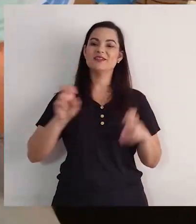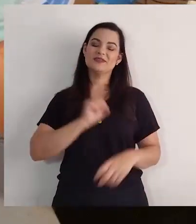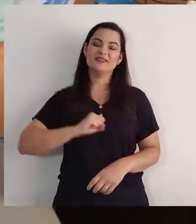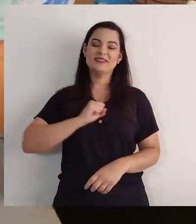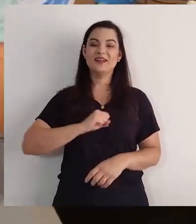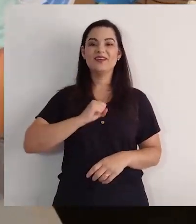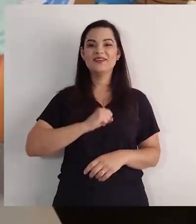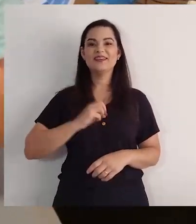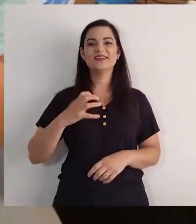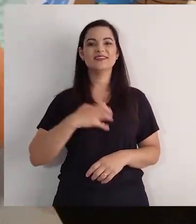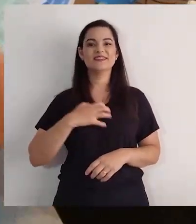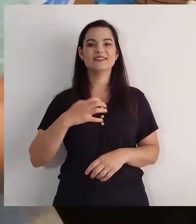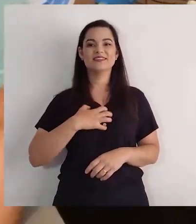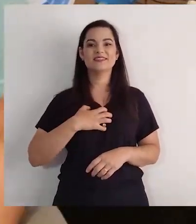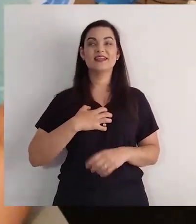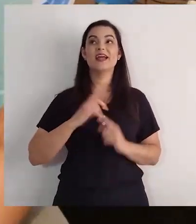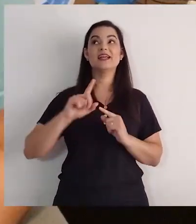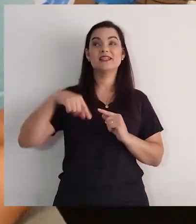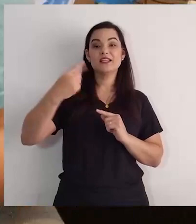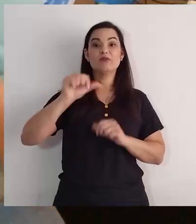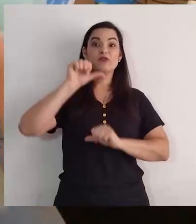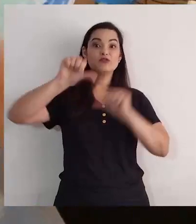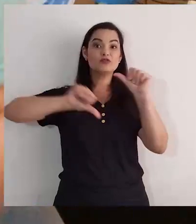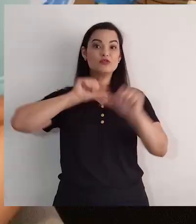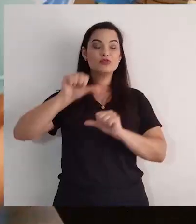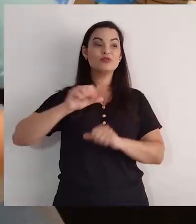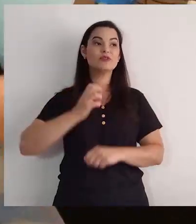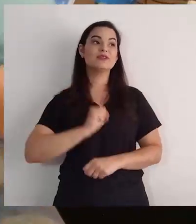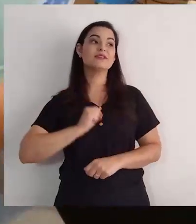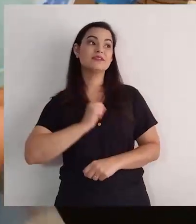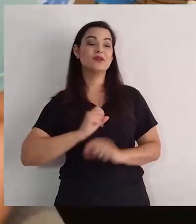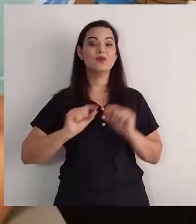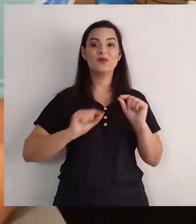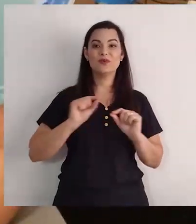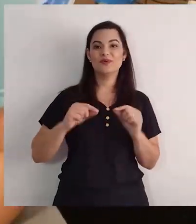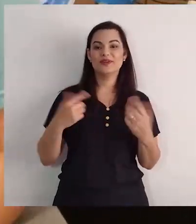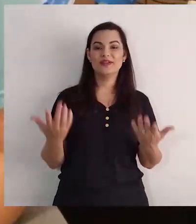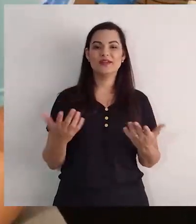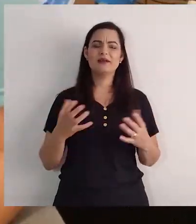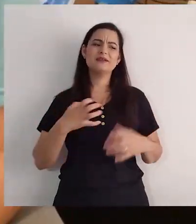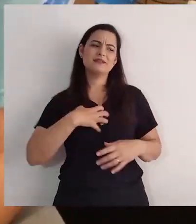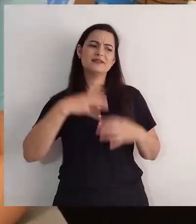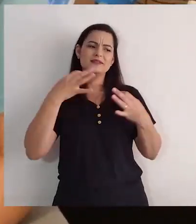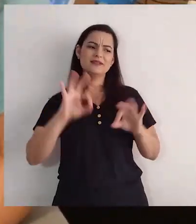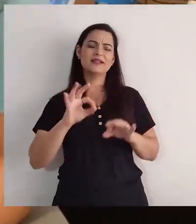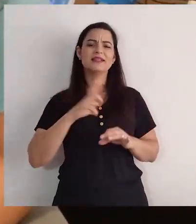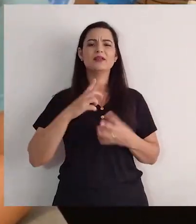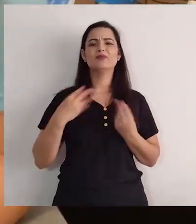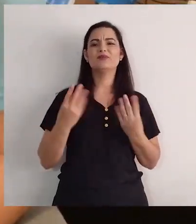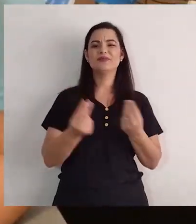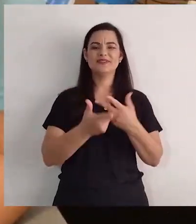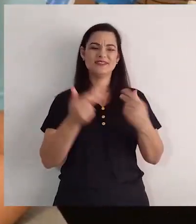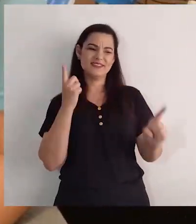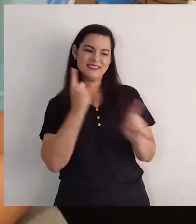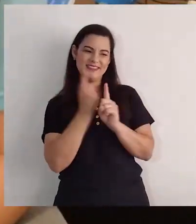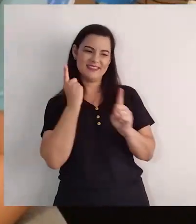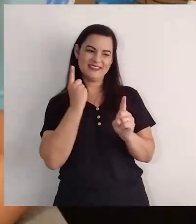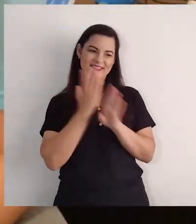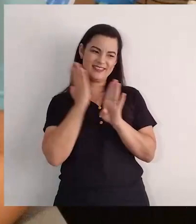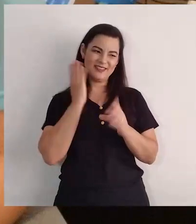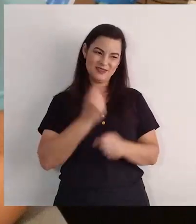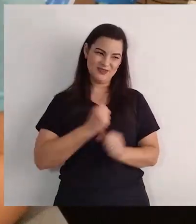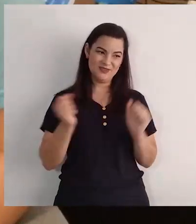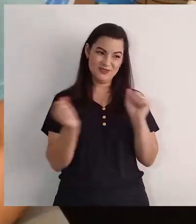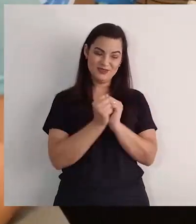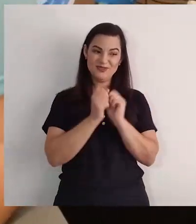vai sentir saudade com a modificação, com a volta às aulas. Mas eu tenho certeza que a gente ainda vai ter bastante coisa para descobrir junto. Tá